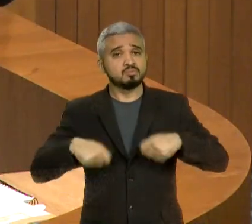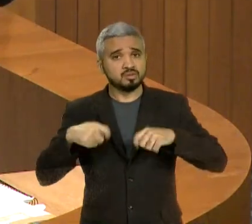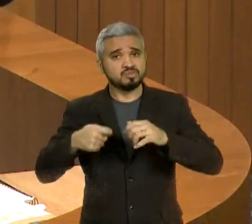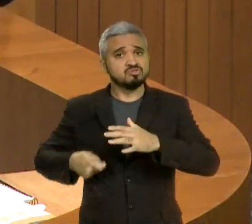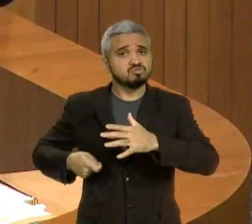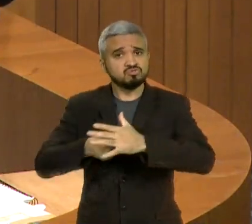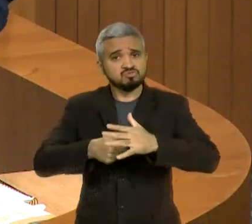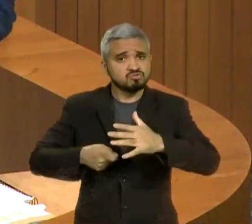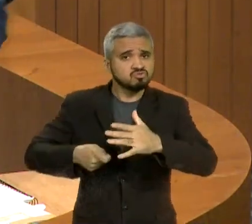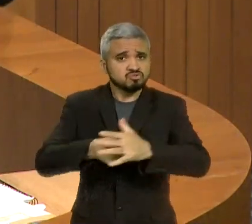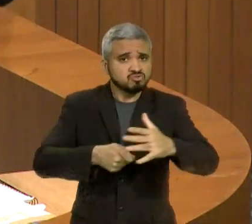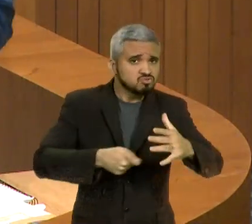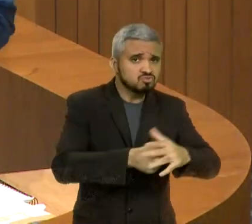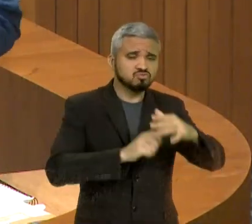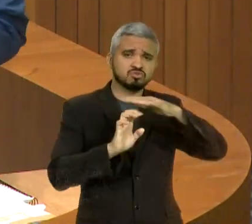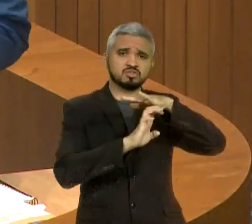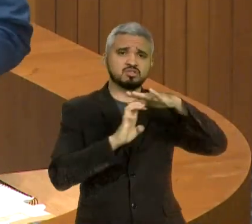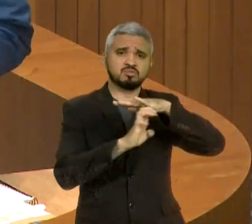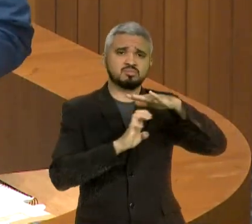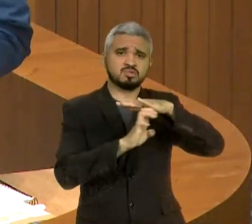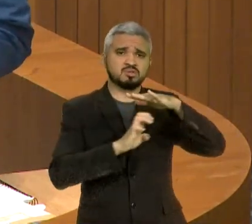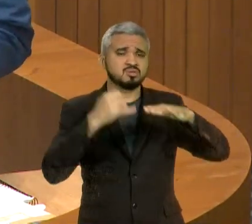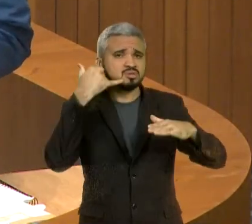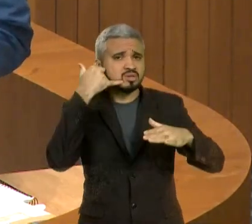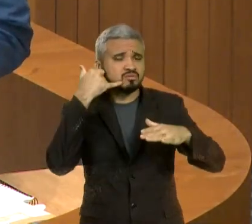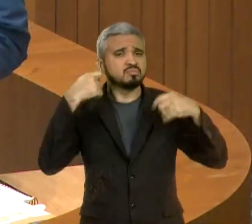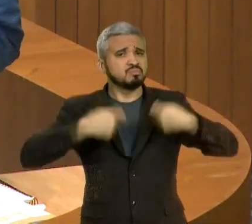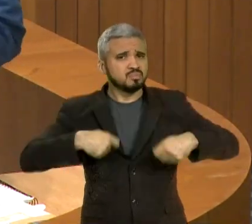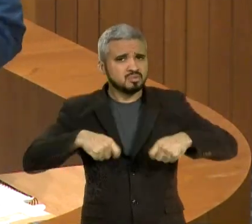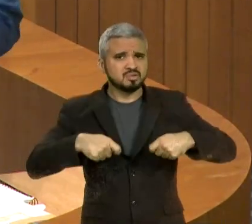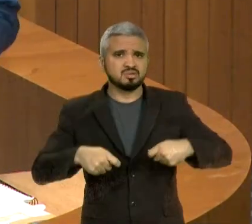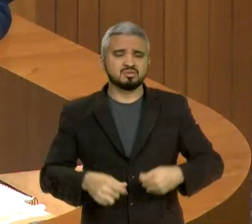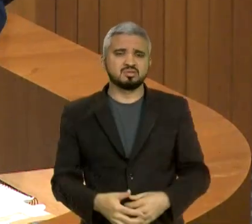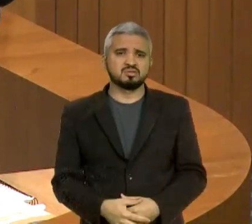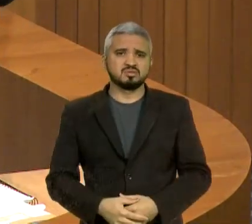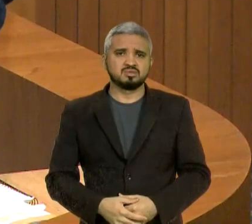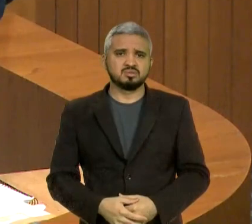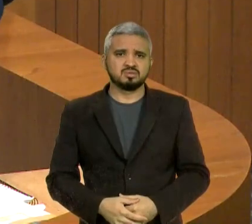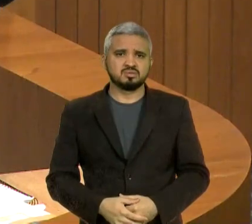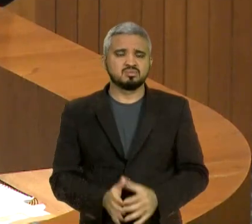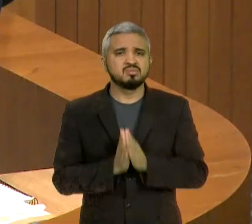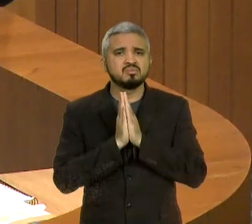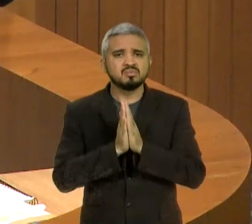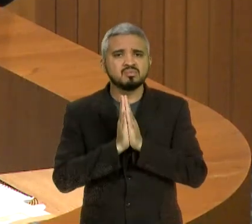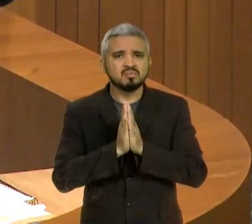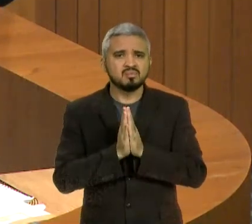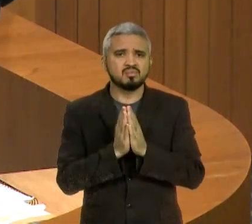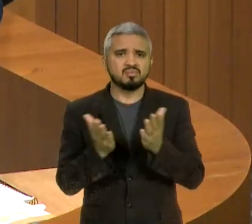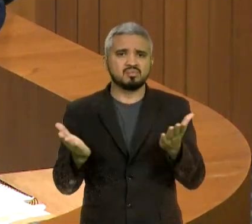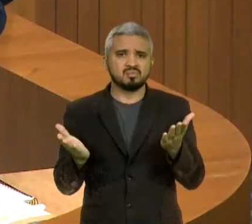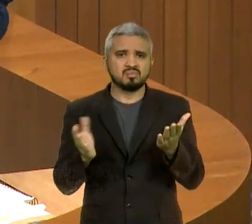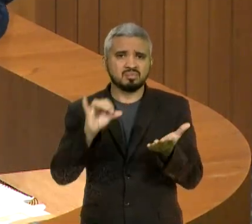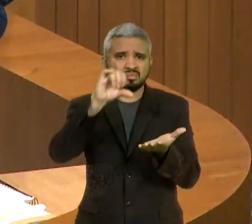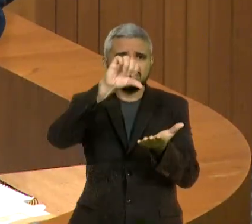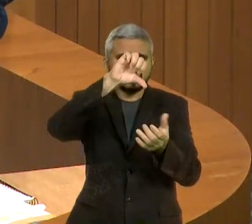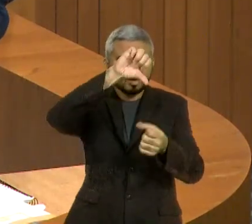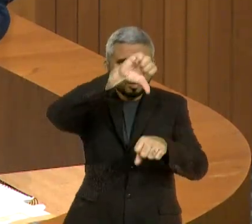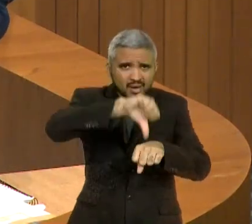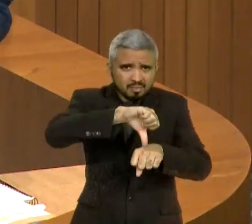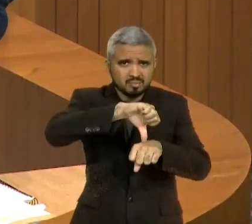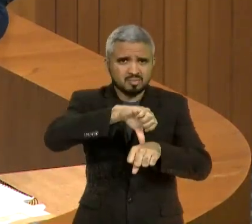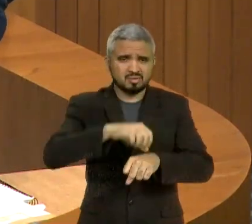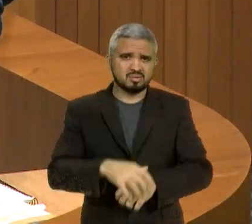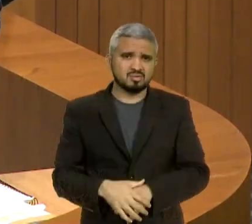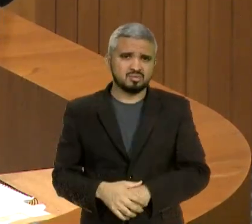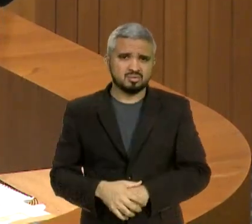entraves legislativos. Mas, pelo amor de Deus, uma capital, é uma capital. Bem aí,